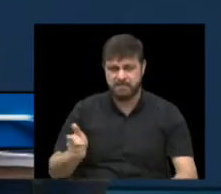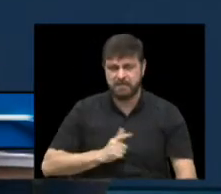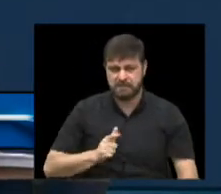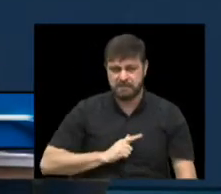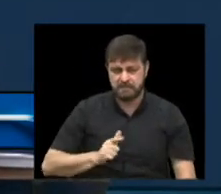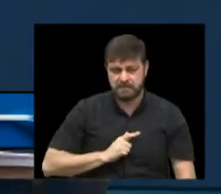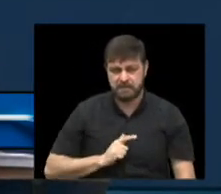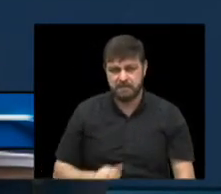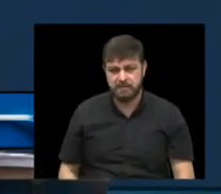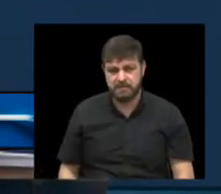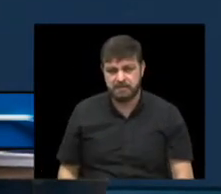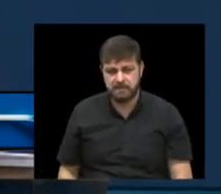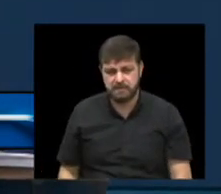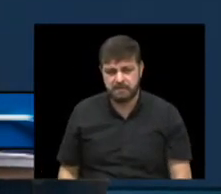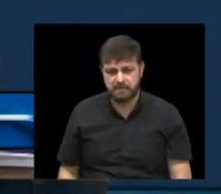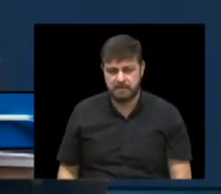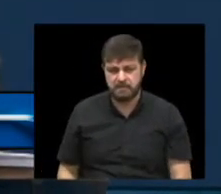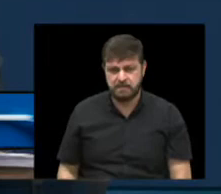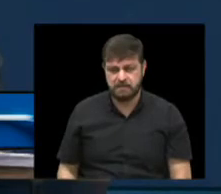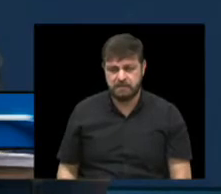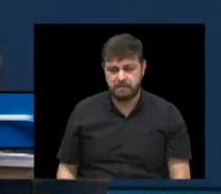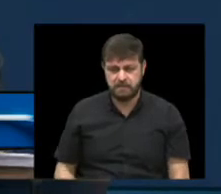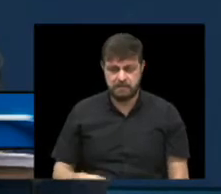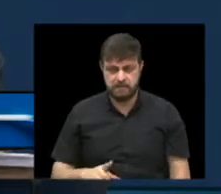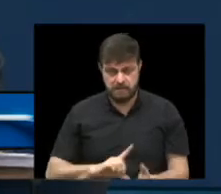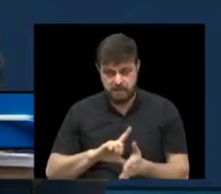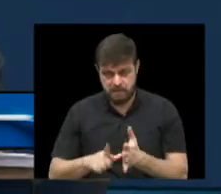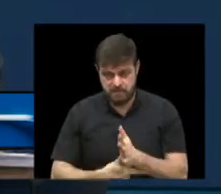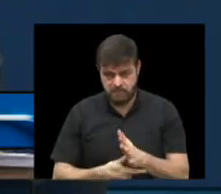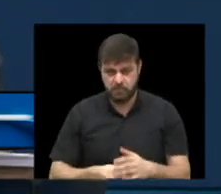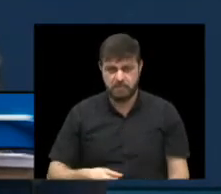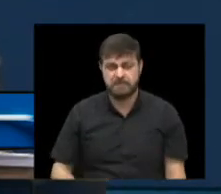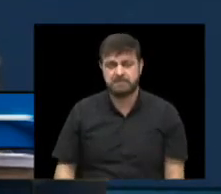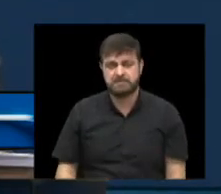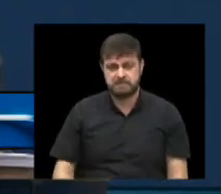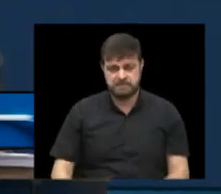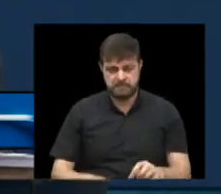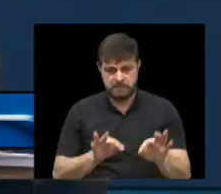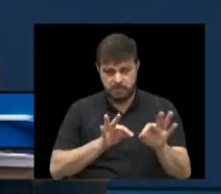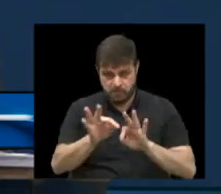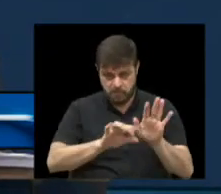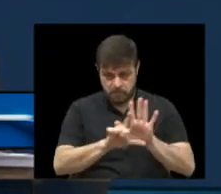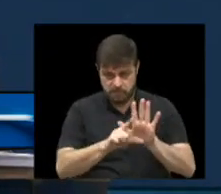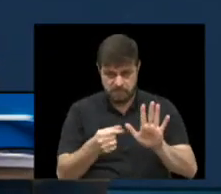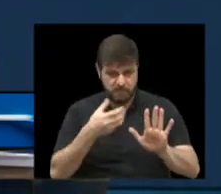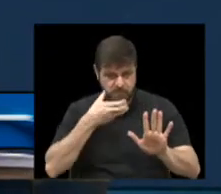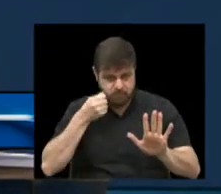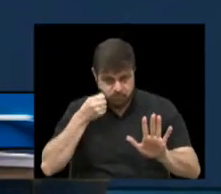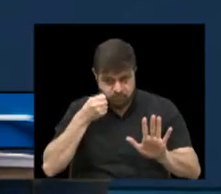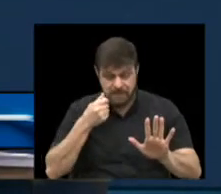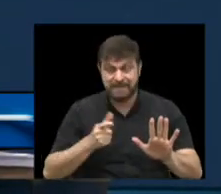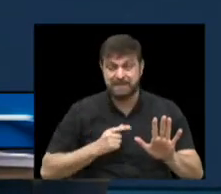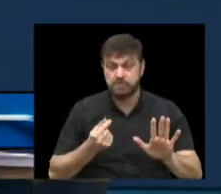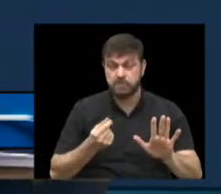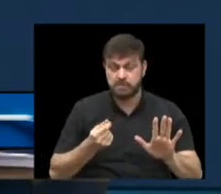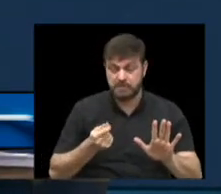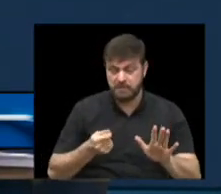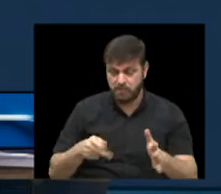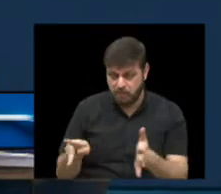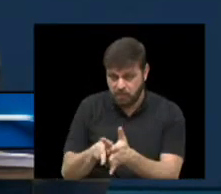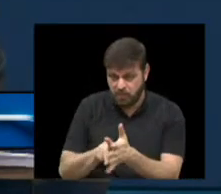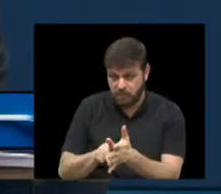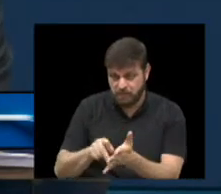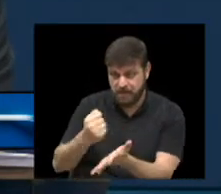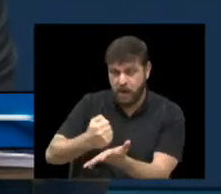previsto na LOAS, que vai ser votado aqui na nossa casa em setembro, um aumento do efetivo da guarda. Falo aqui